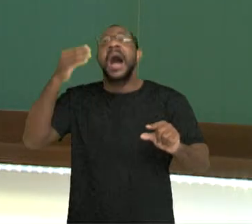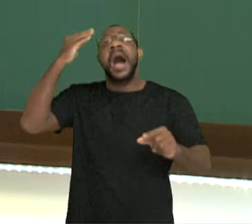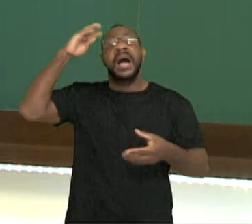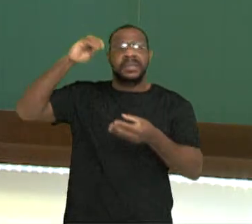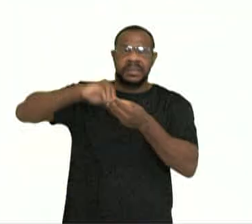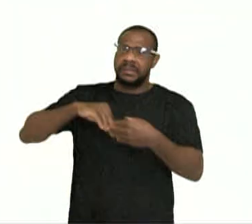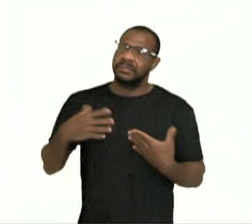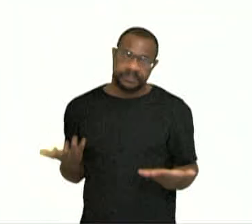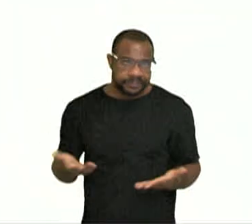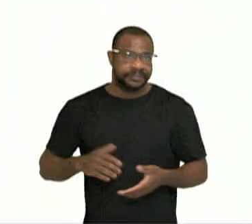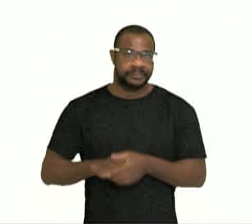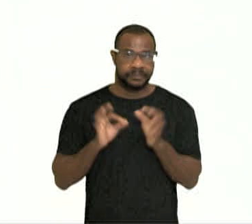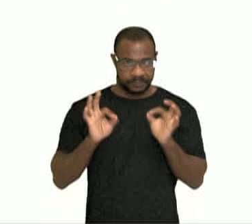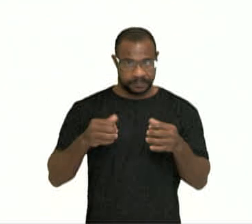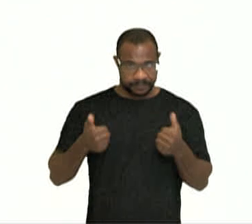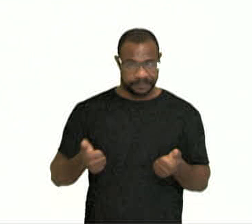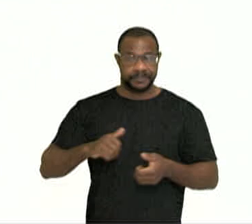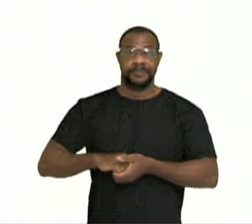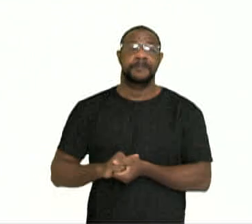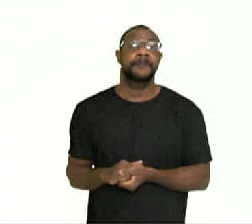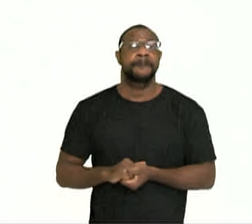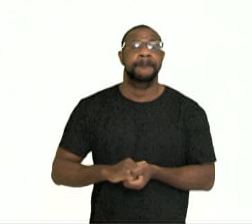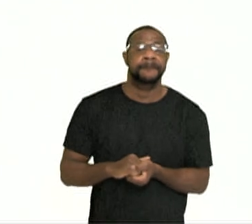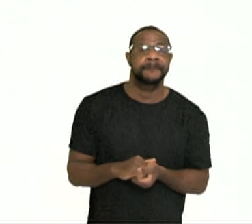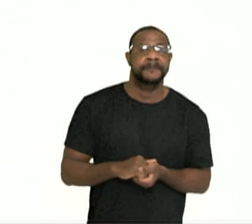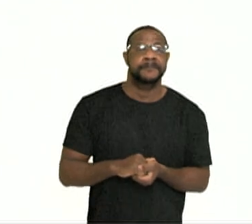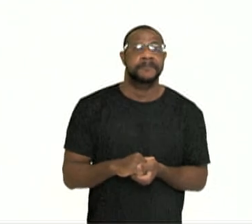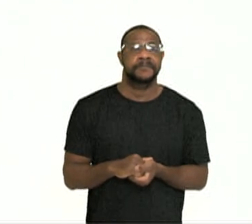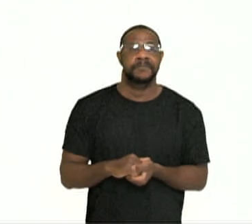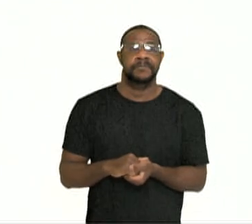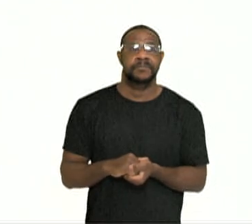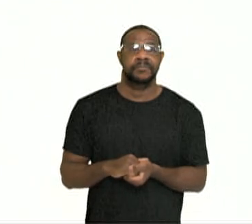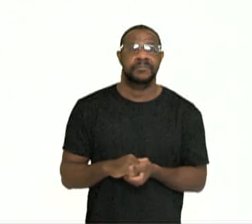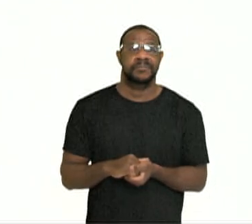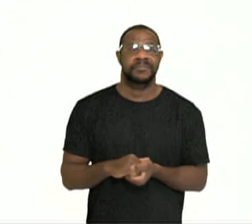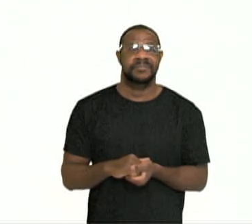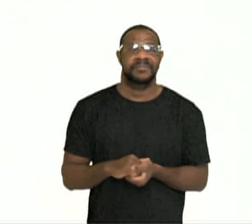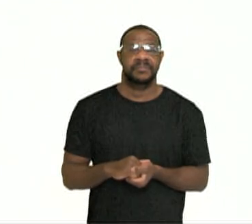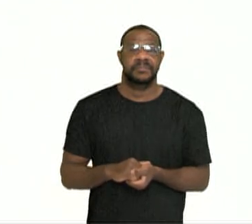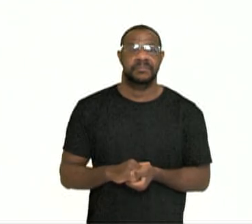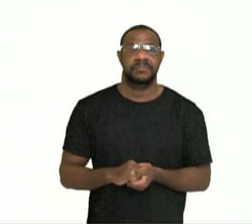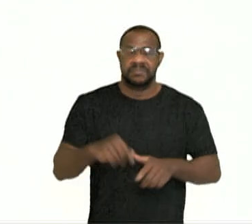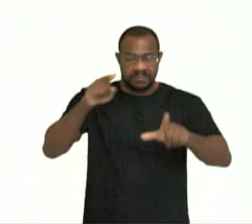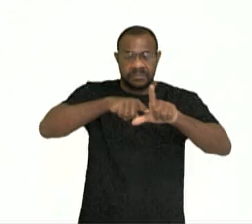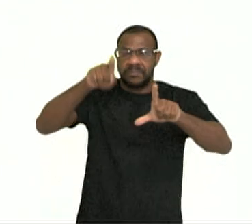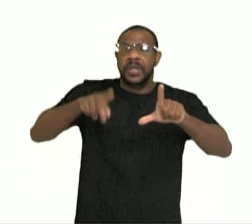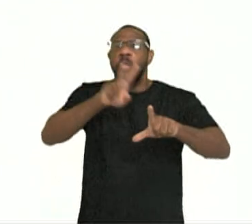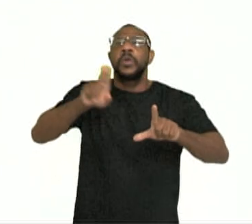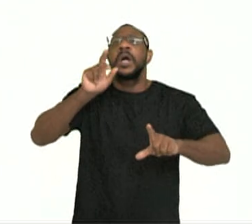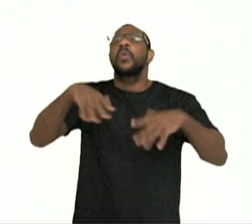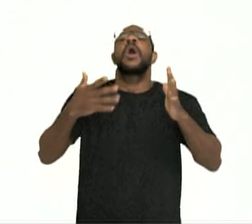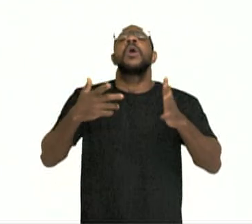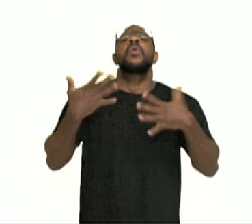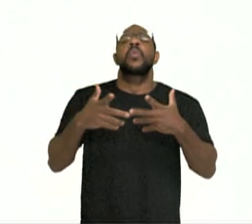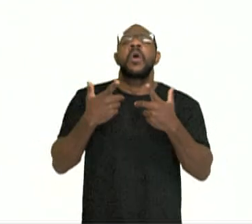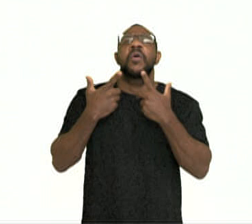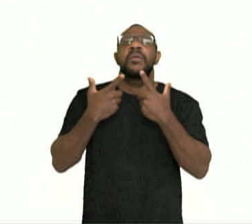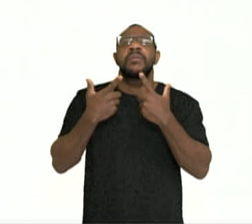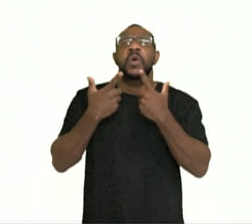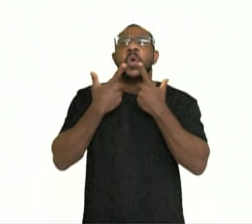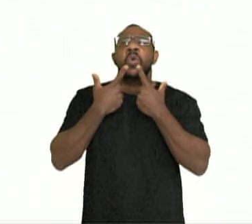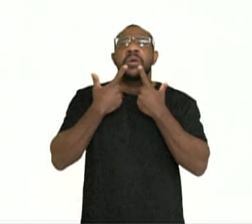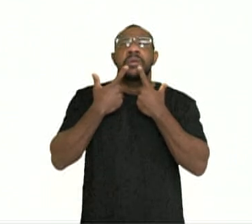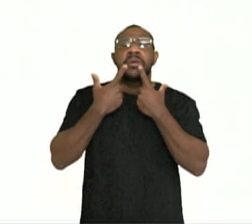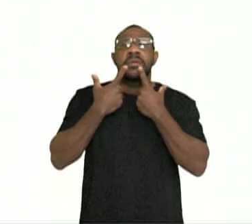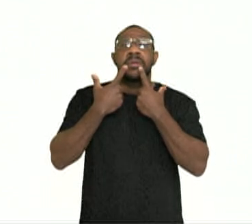Certo, pessoal? Beleza. Vamos lá. O gráfico, ele utiliza que linguagem? Né? Ele